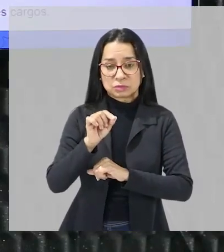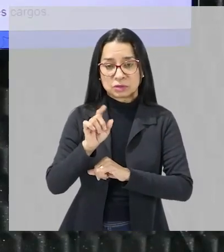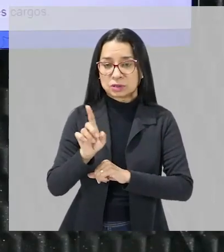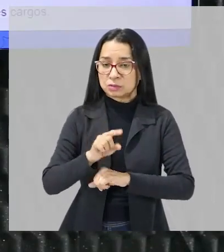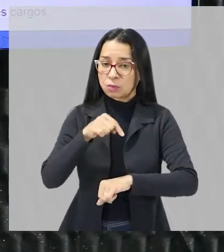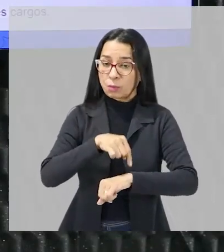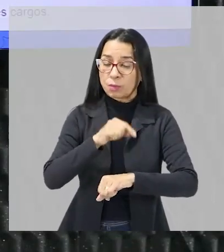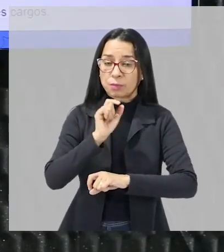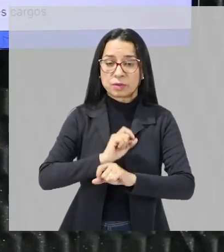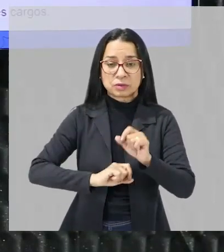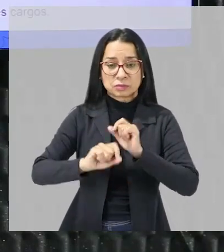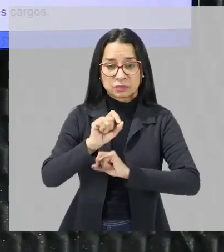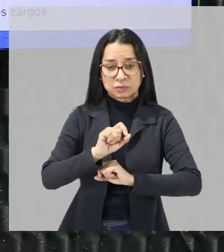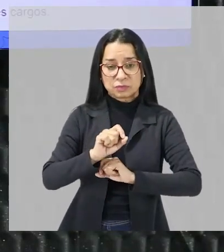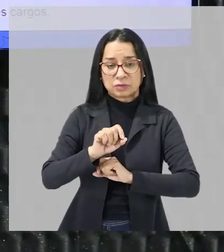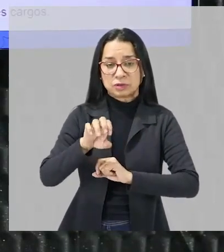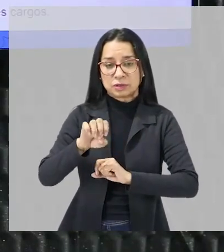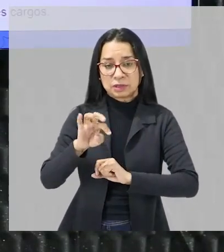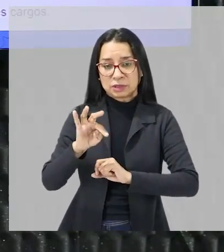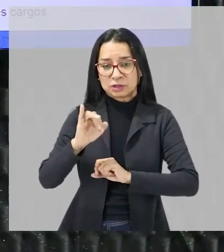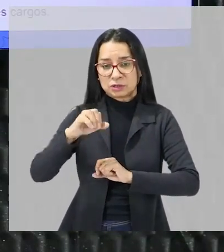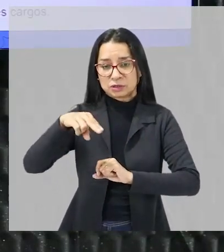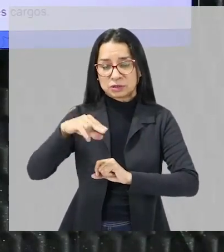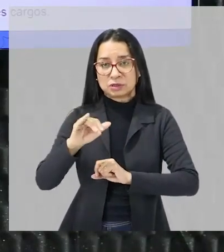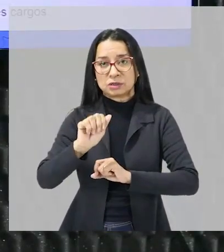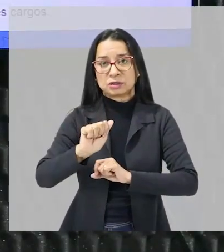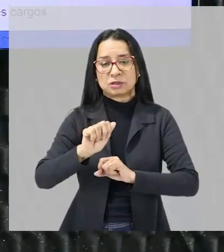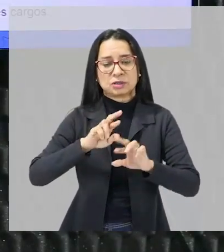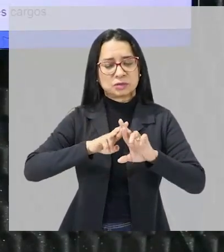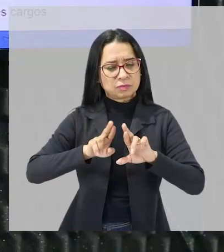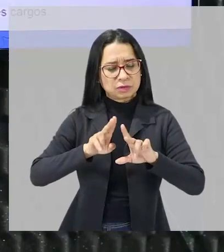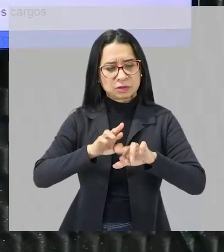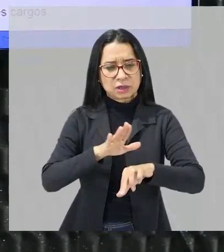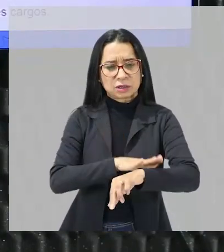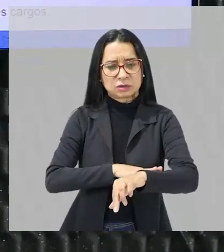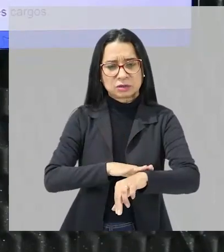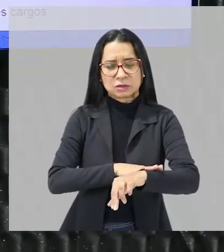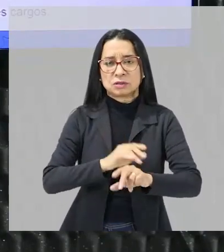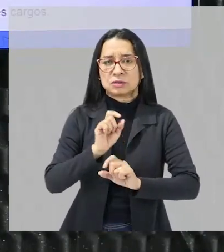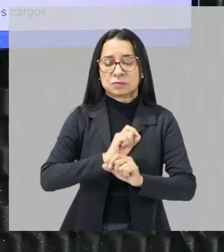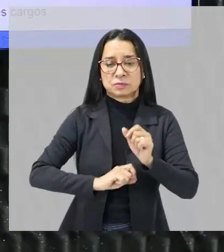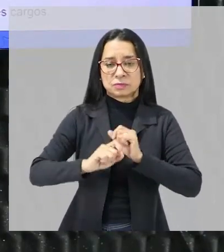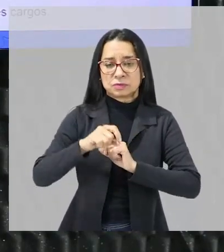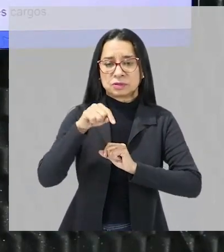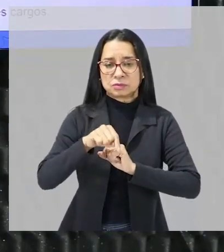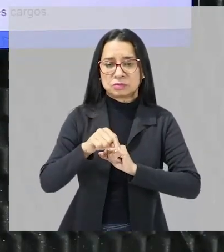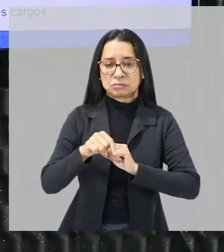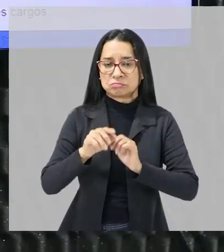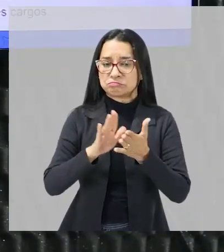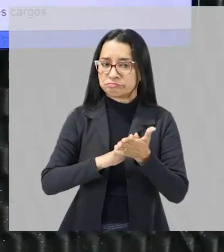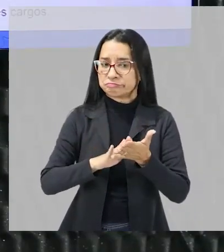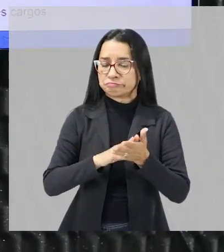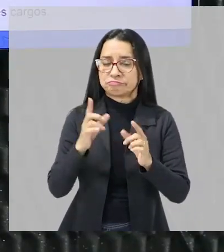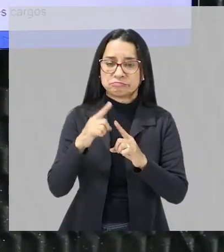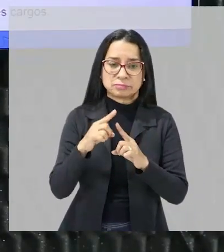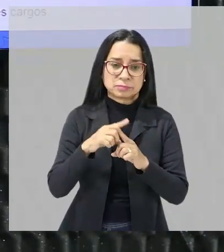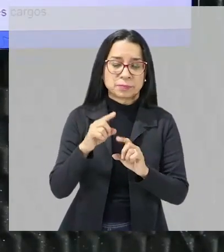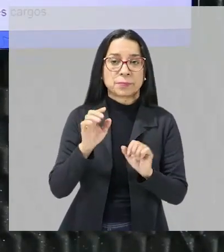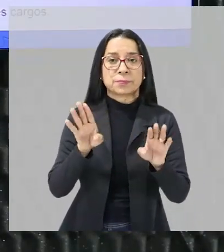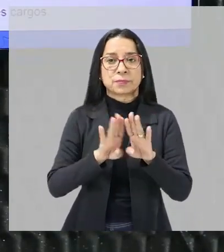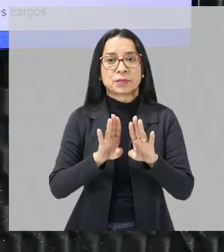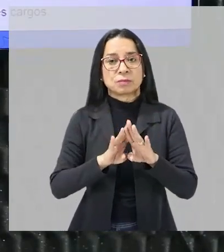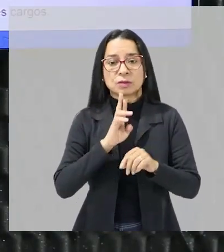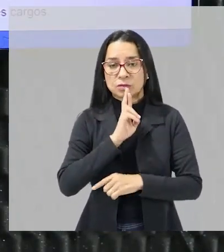foi tocada. A gente não falou em nenhum momento sobre diversidade étnica ou racial ou nada do tipo. Então também não